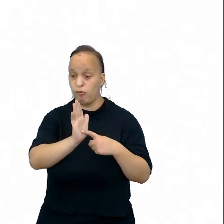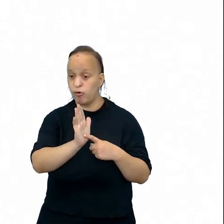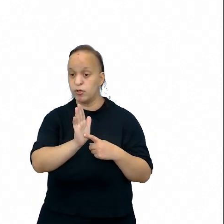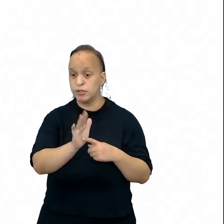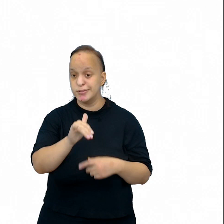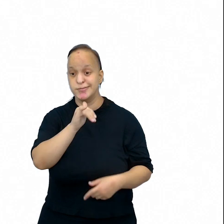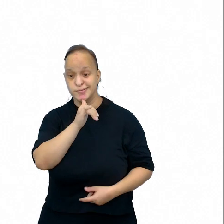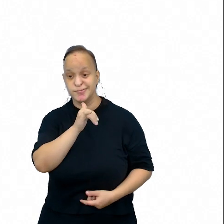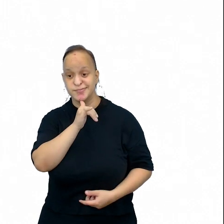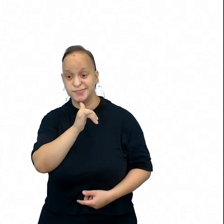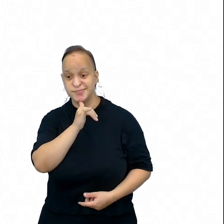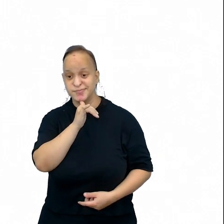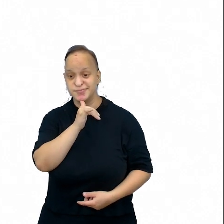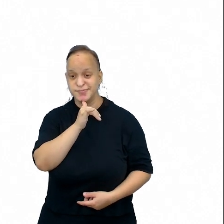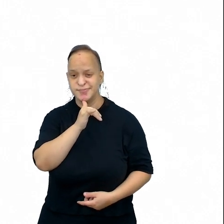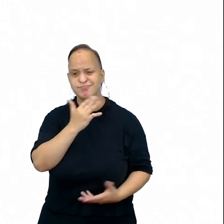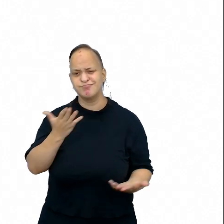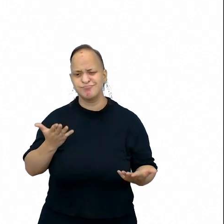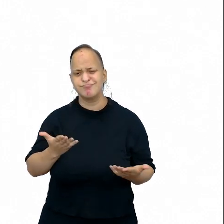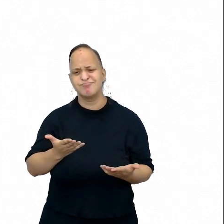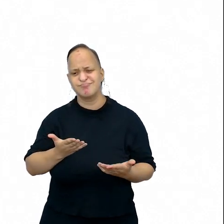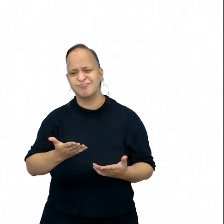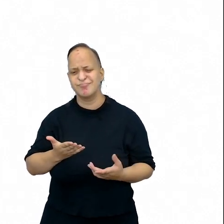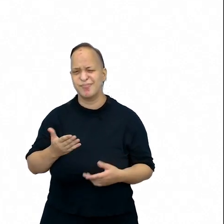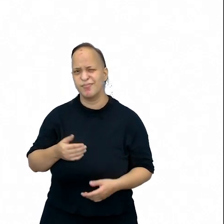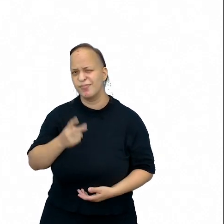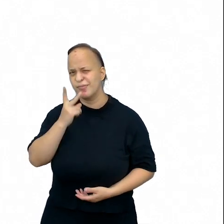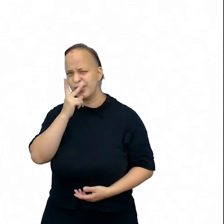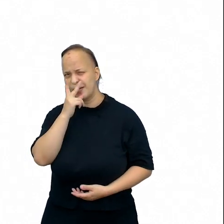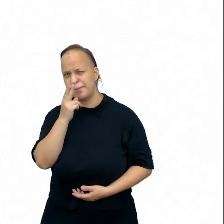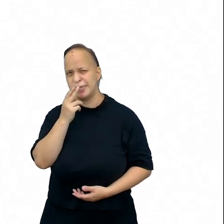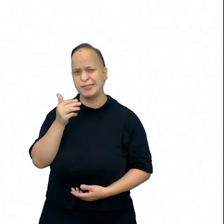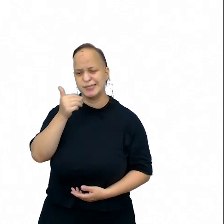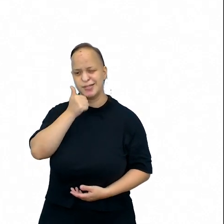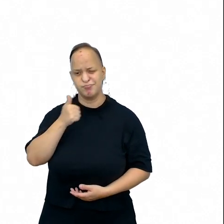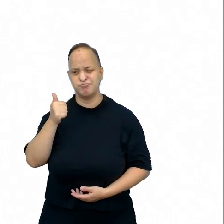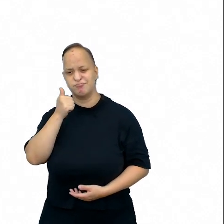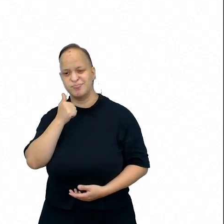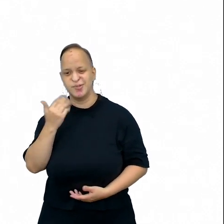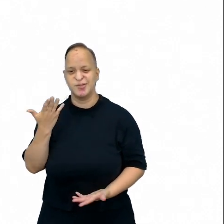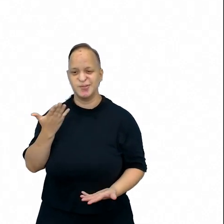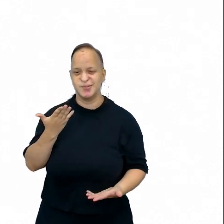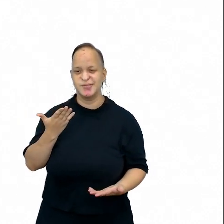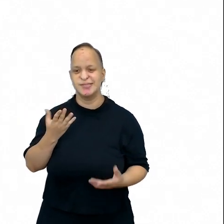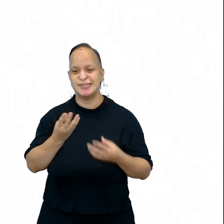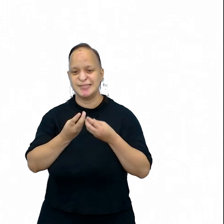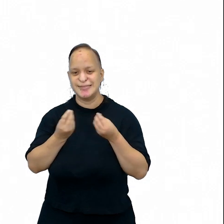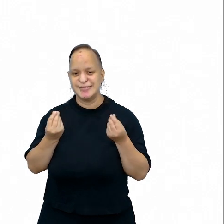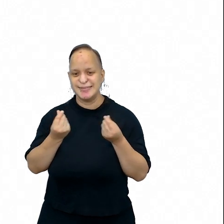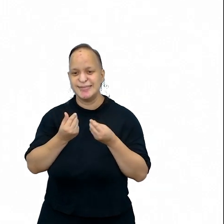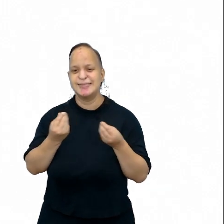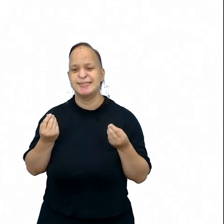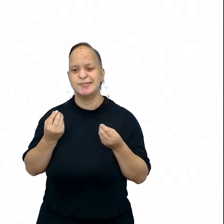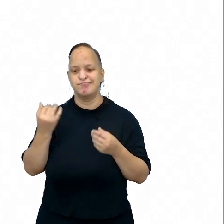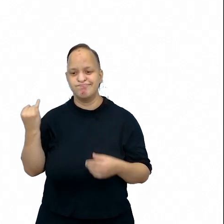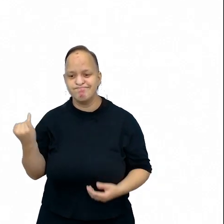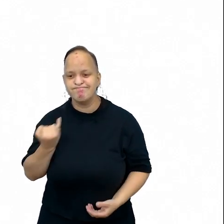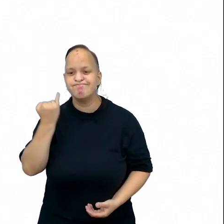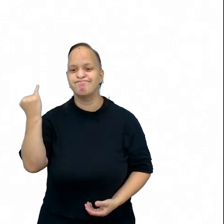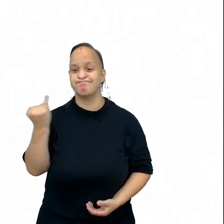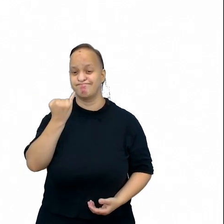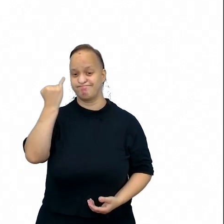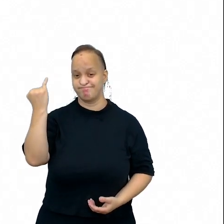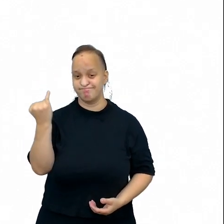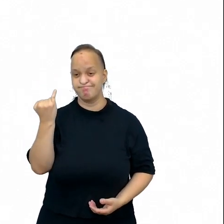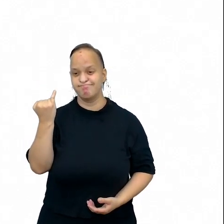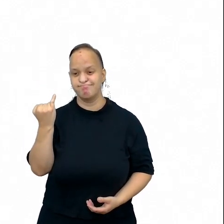escolhida, pois ela é uma das melhores, não a melhor, mas ela se conecta, né, com a habilidade essencial, né, cujo discurso da narrativa da